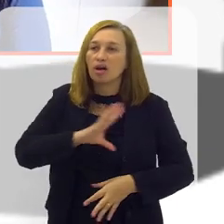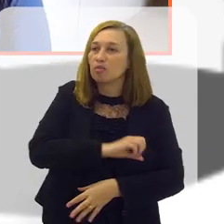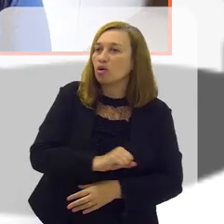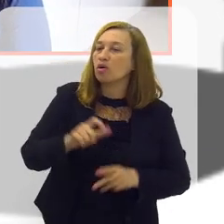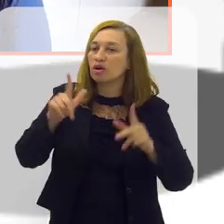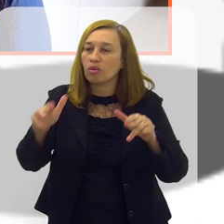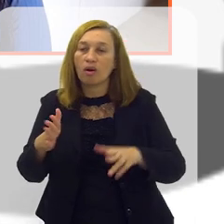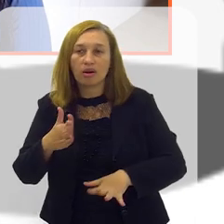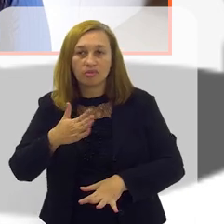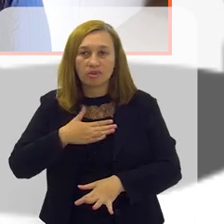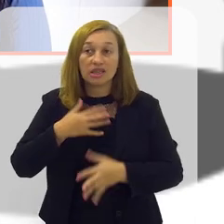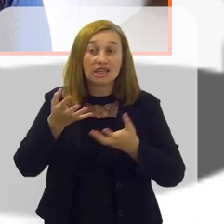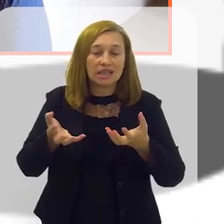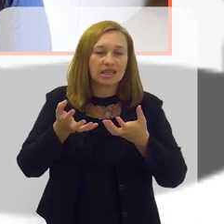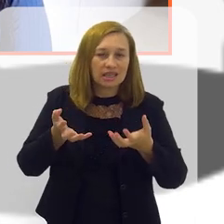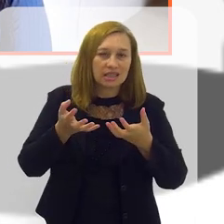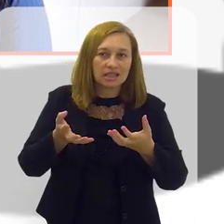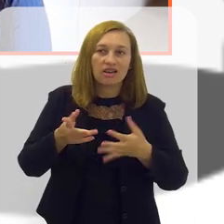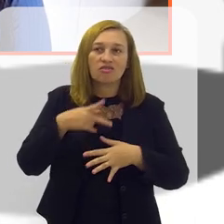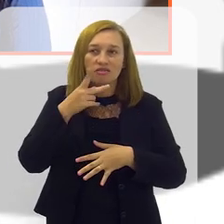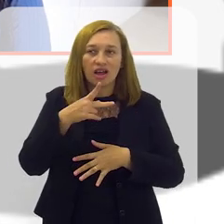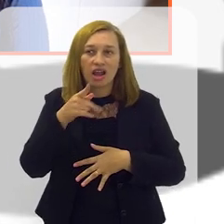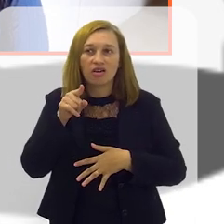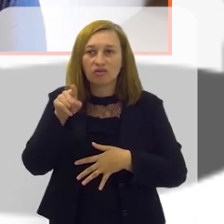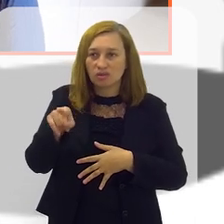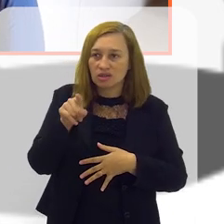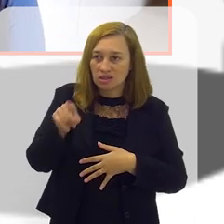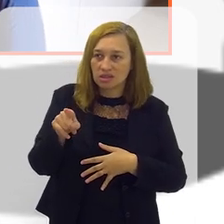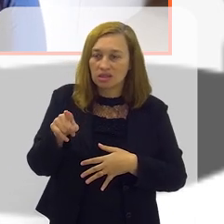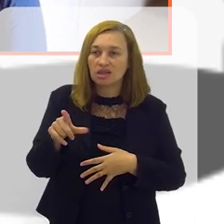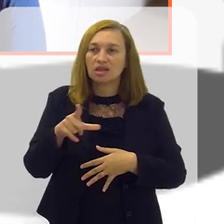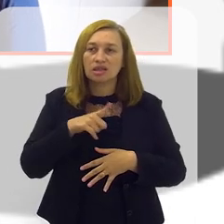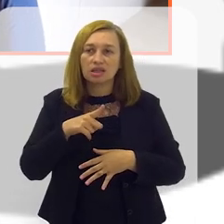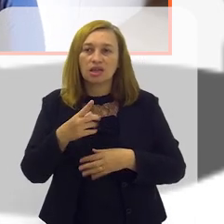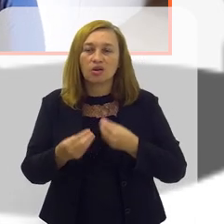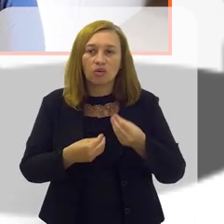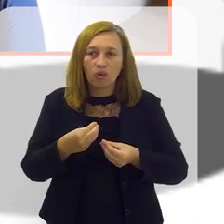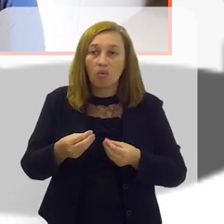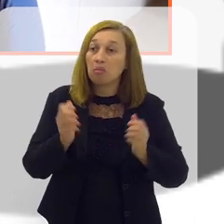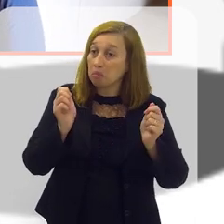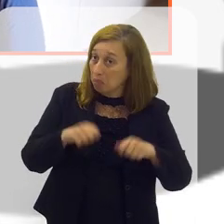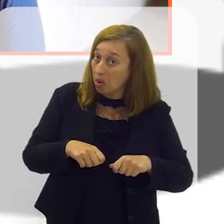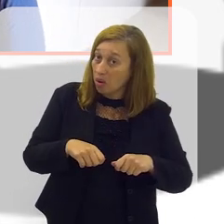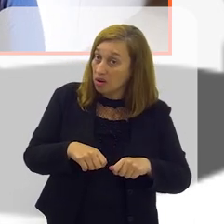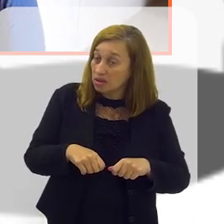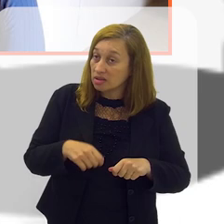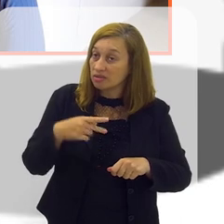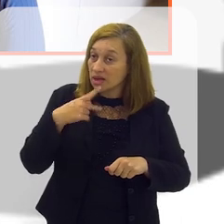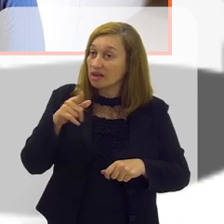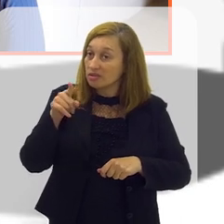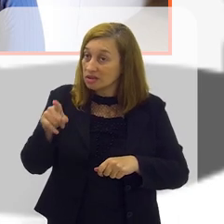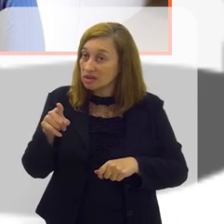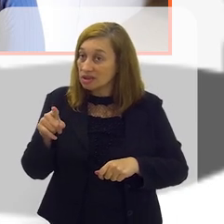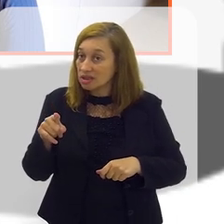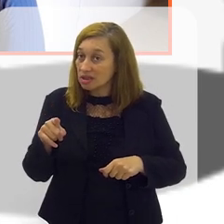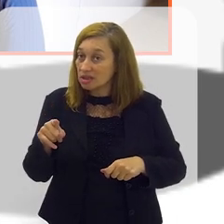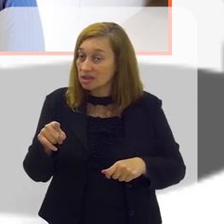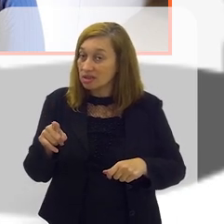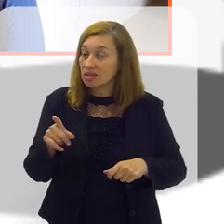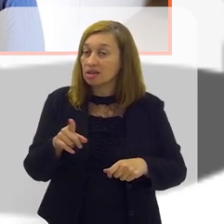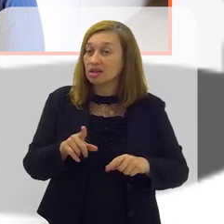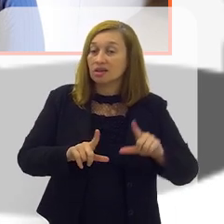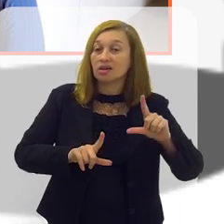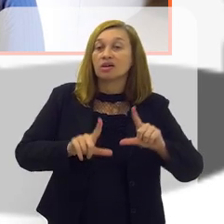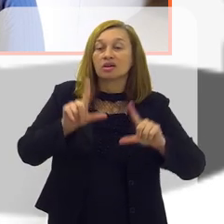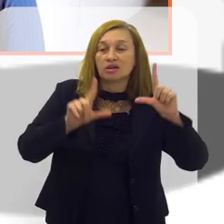adorou igual a mim e quiser poder falar com você, tem alguma forma? É possível poder falar contigo